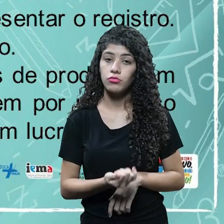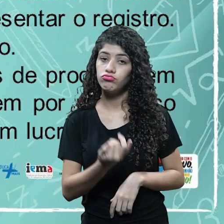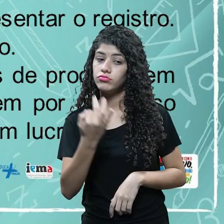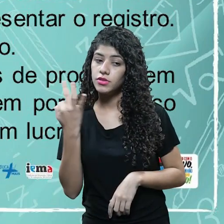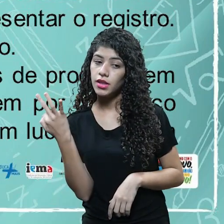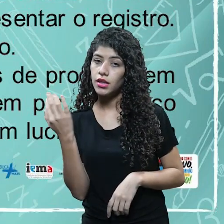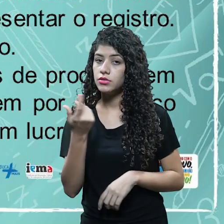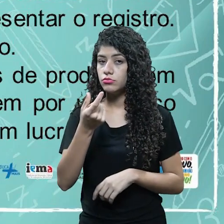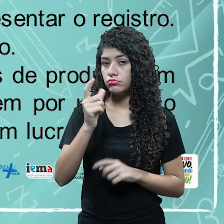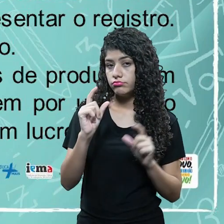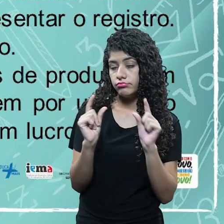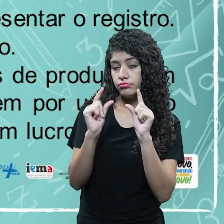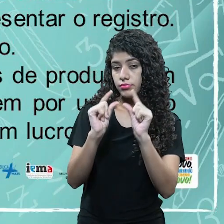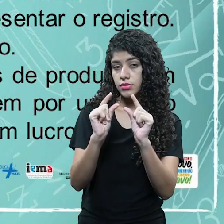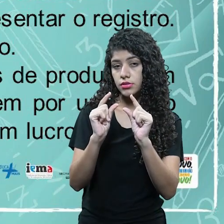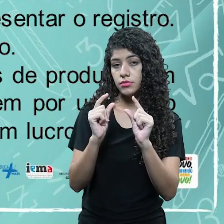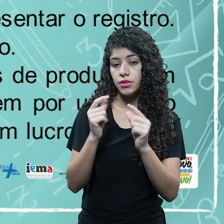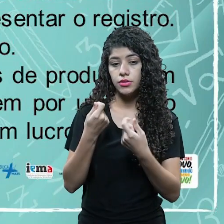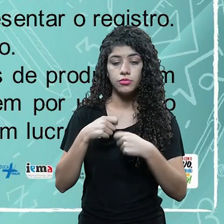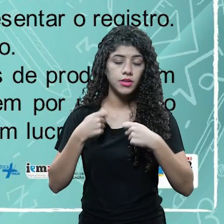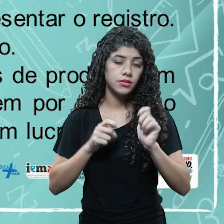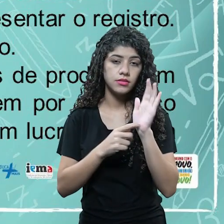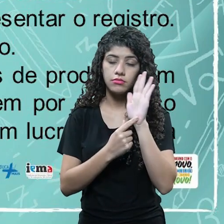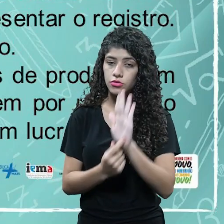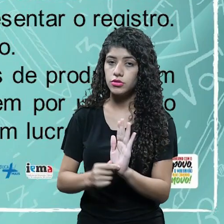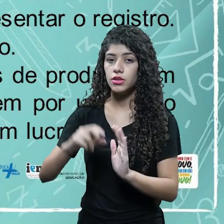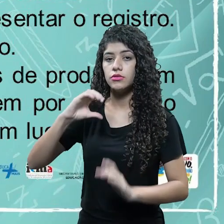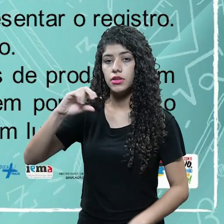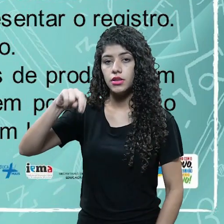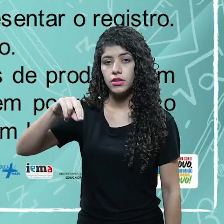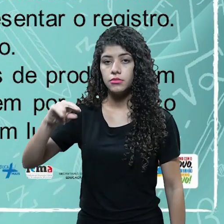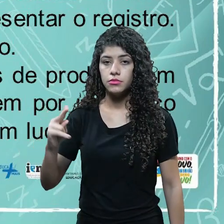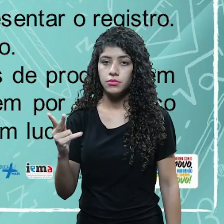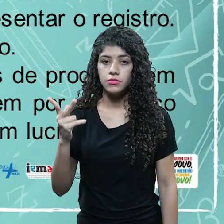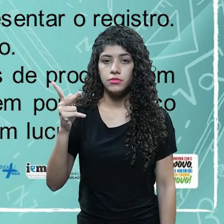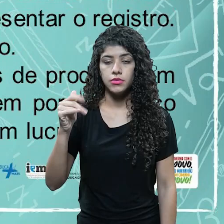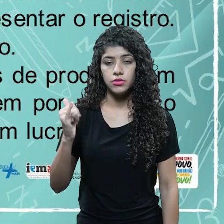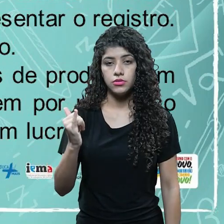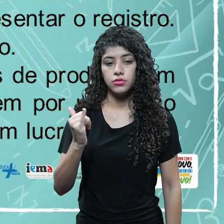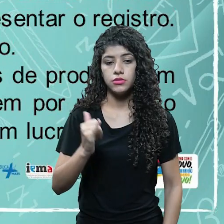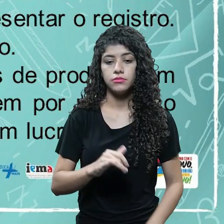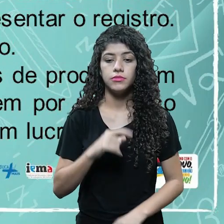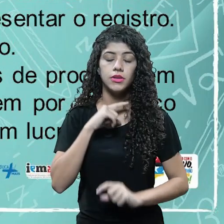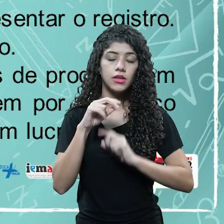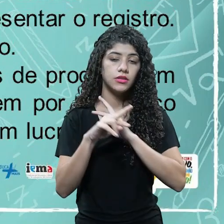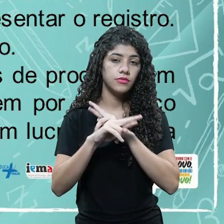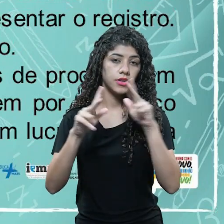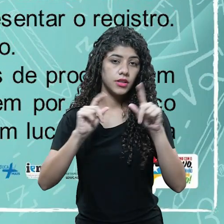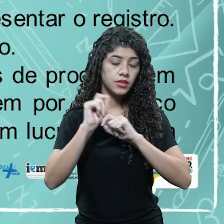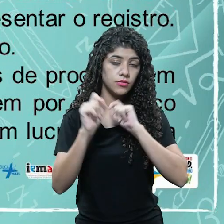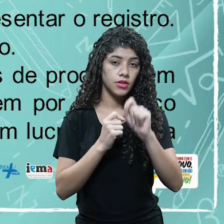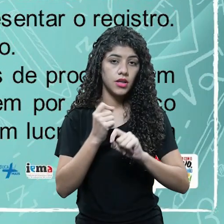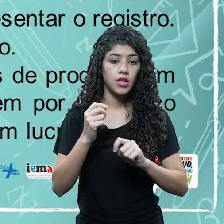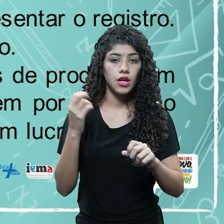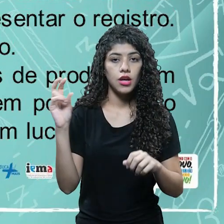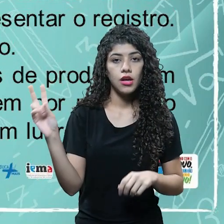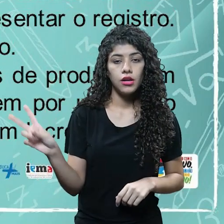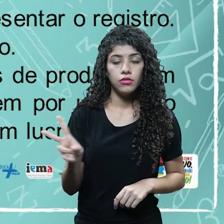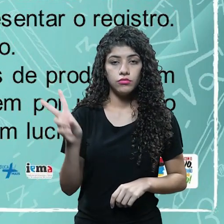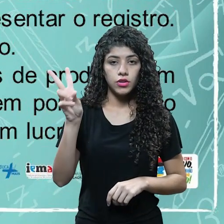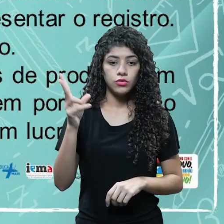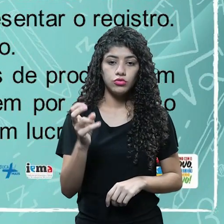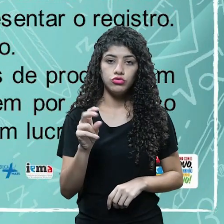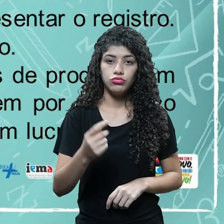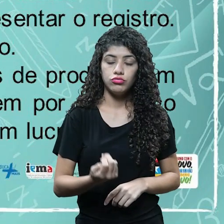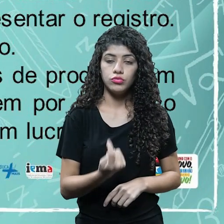pelo atacado sem a necessidade de apresentar o registro. Outra diferença entre atacado e varejo é o valor unitário. Geralmente, nesta